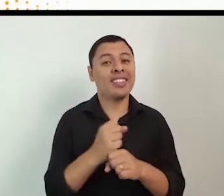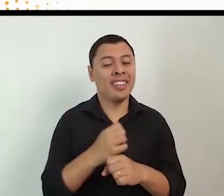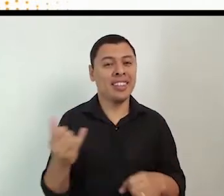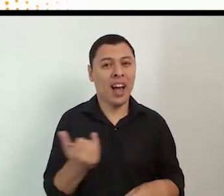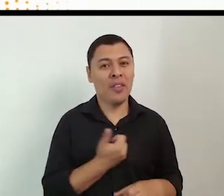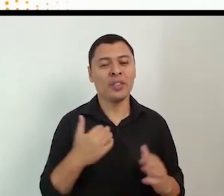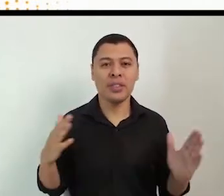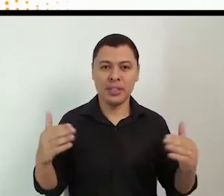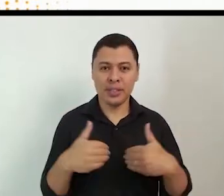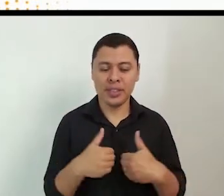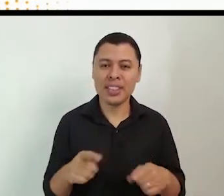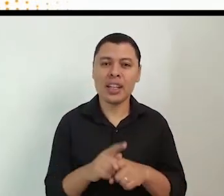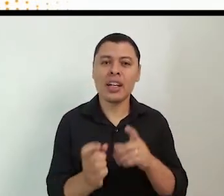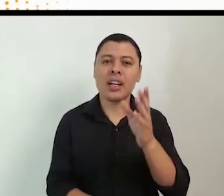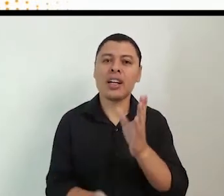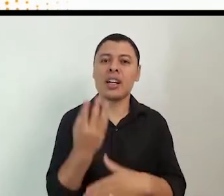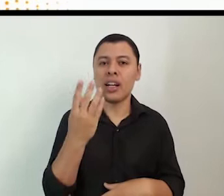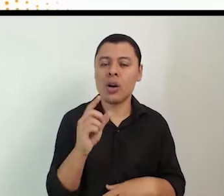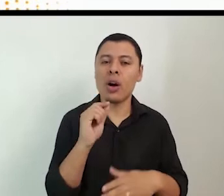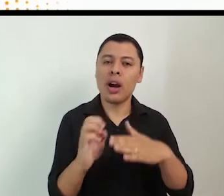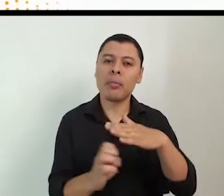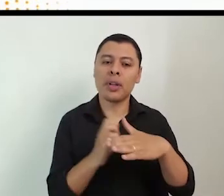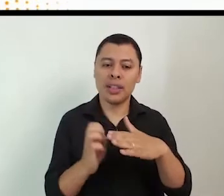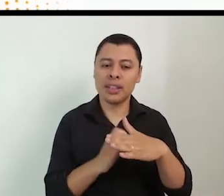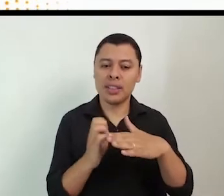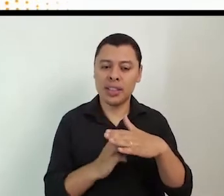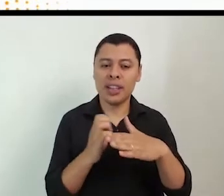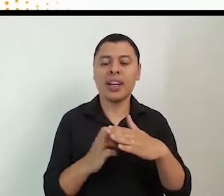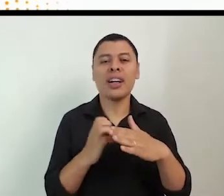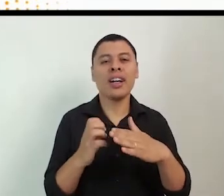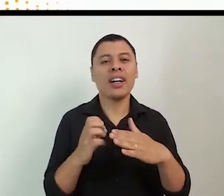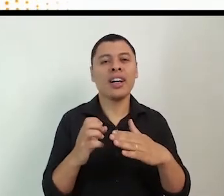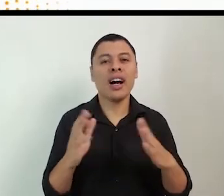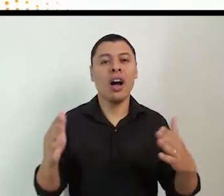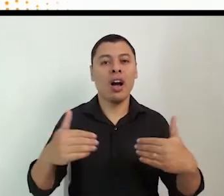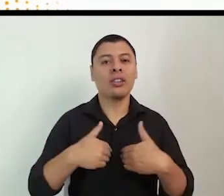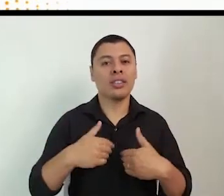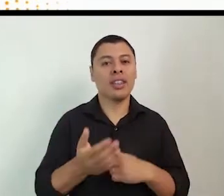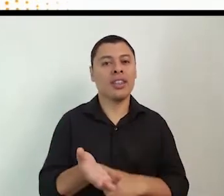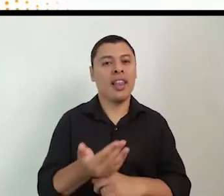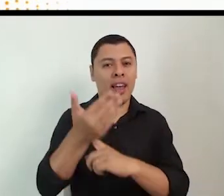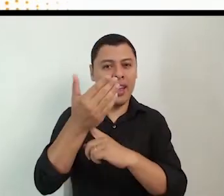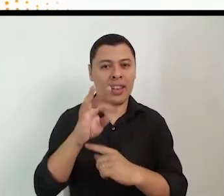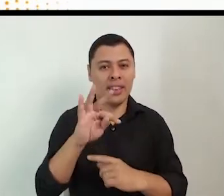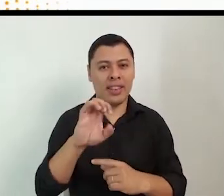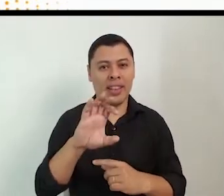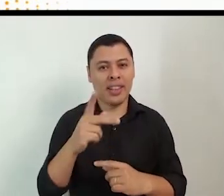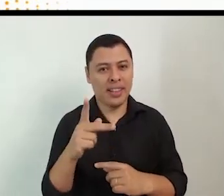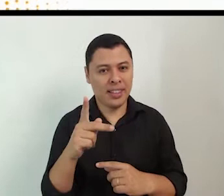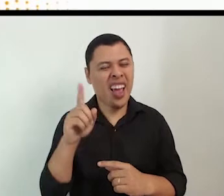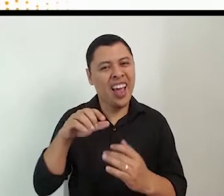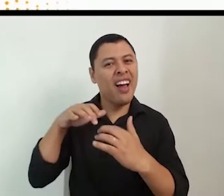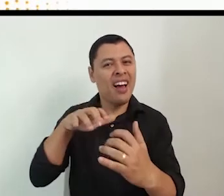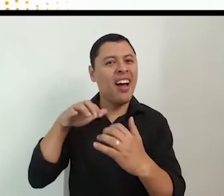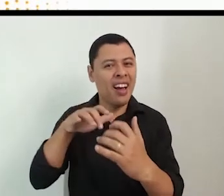E sou embaixadora do Autismo Tech, que é esse hackathon que a gente participou no ano passado. E vou estar